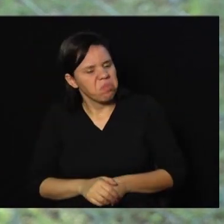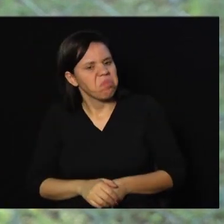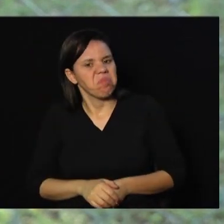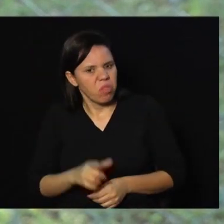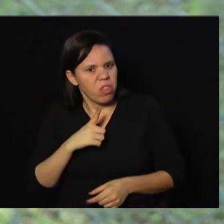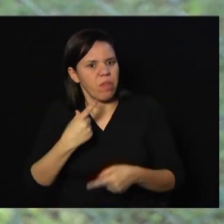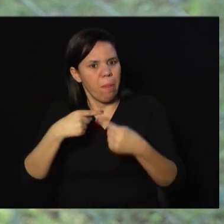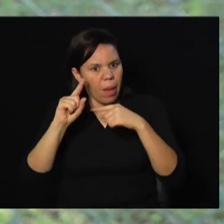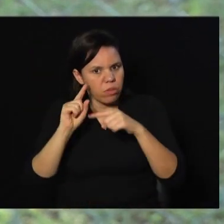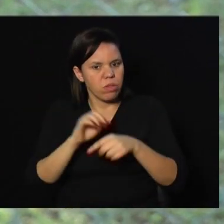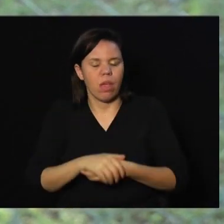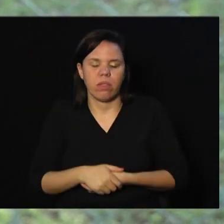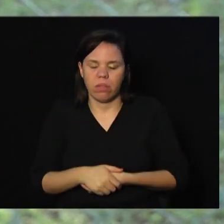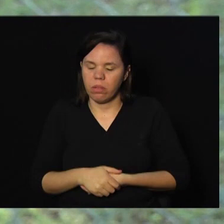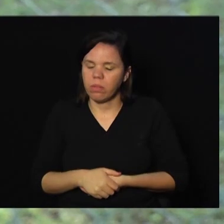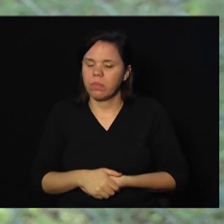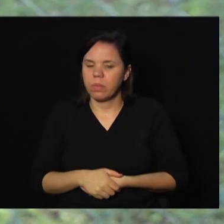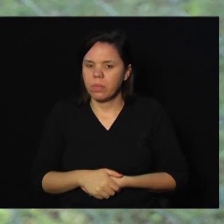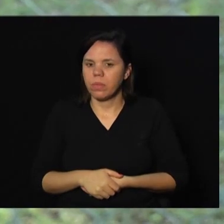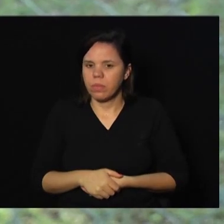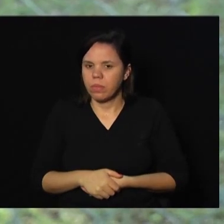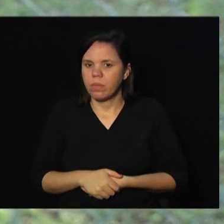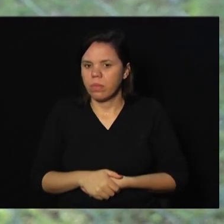mais sucesso, né, do que praticamente